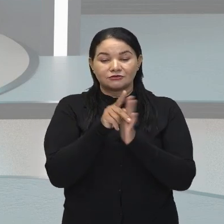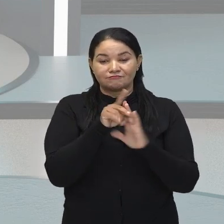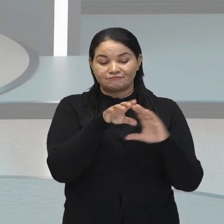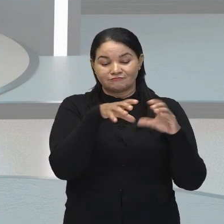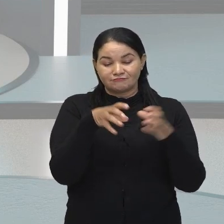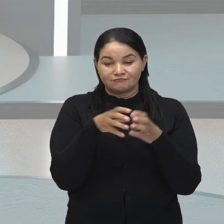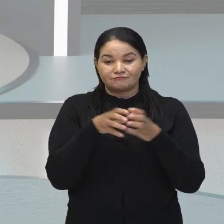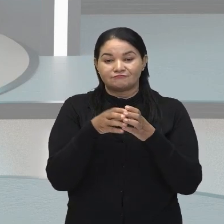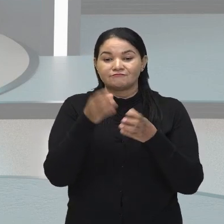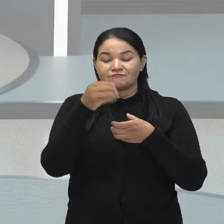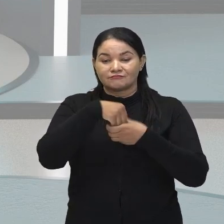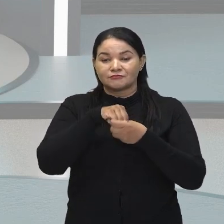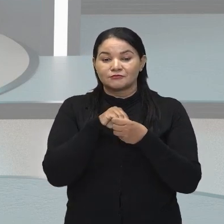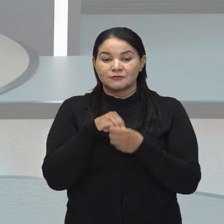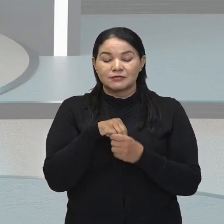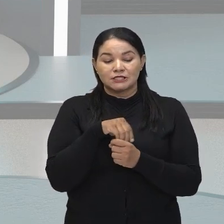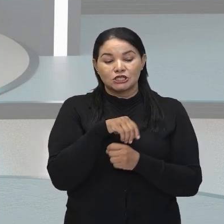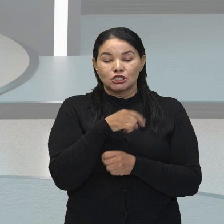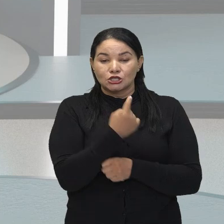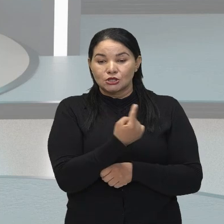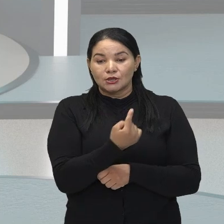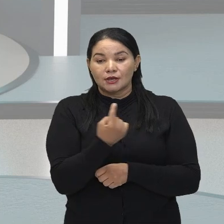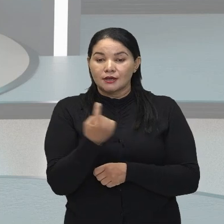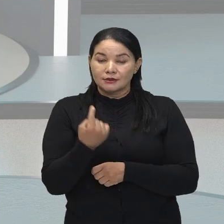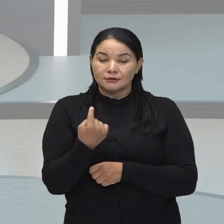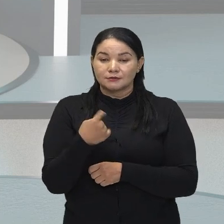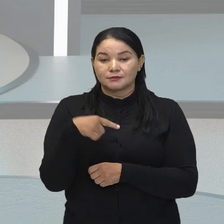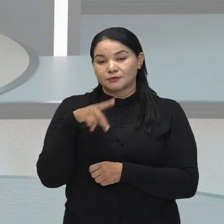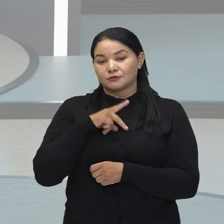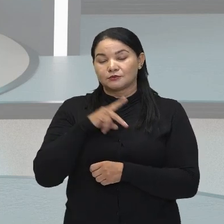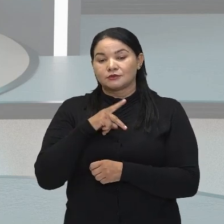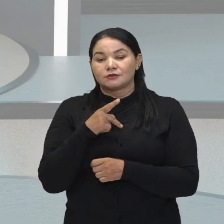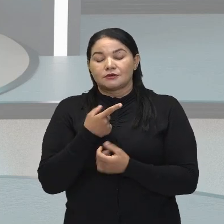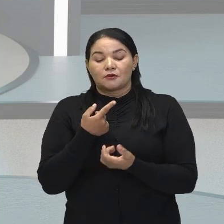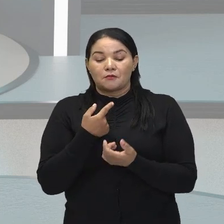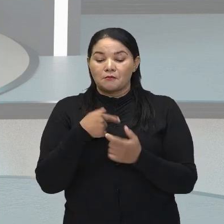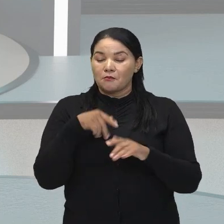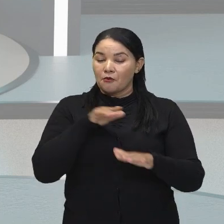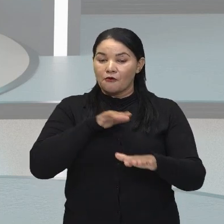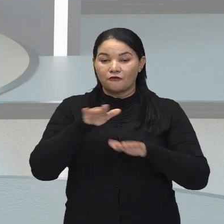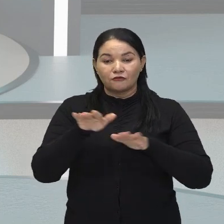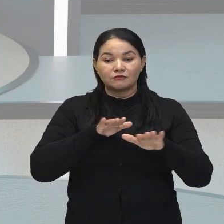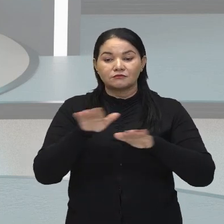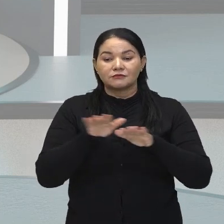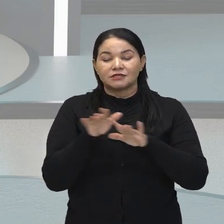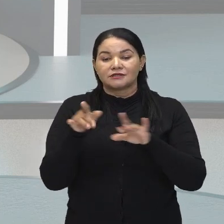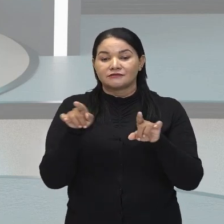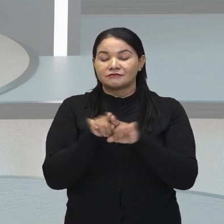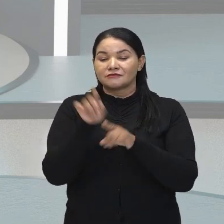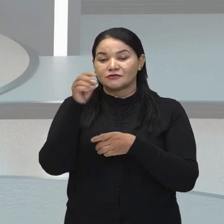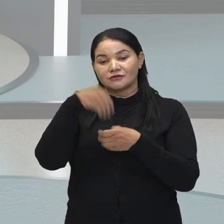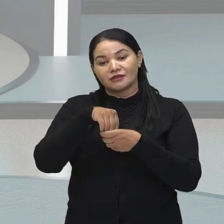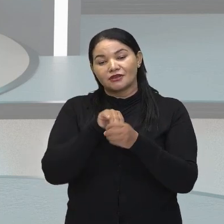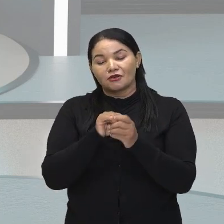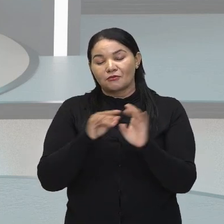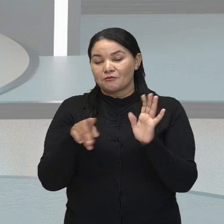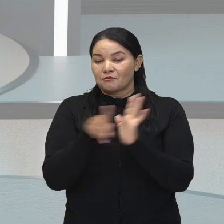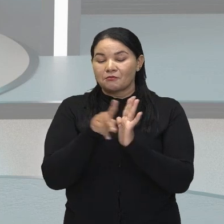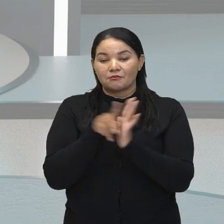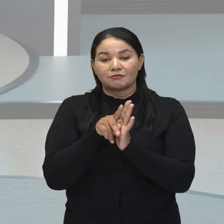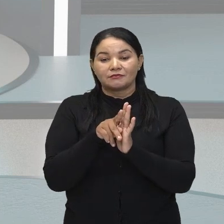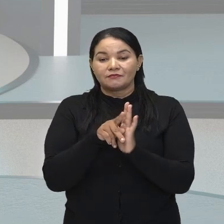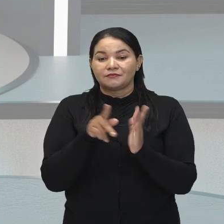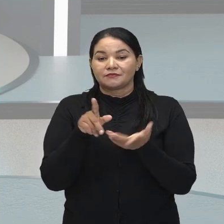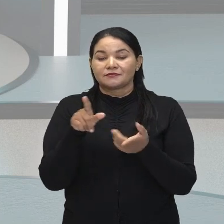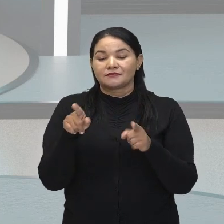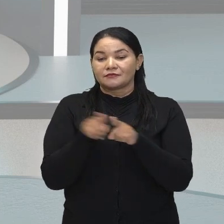da sua individualidade, fazendo seus movimentos dentro da sua particularidade, você vai estar contando